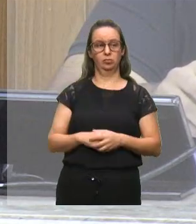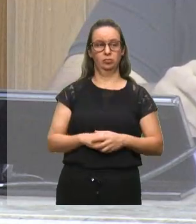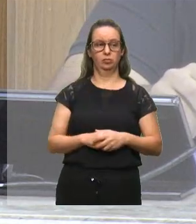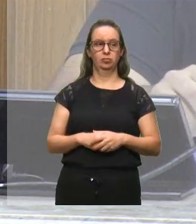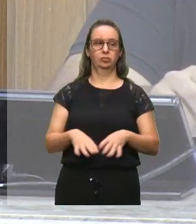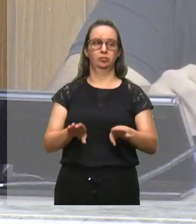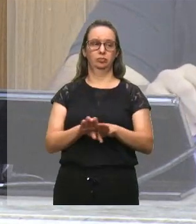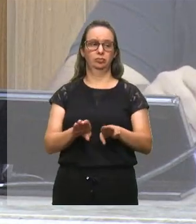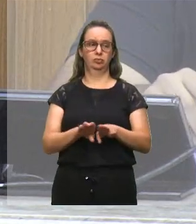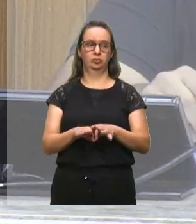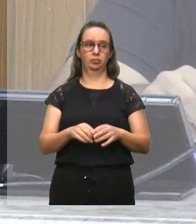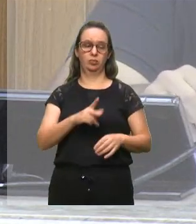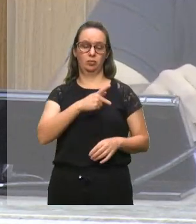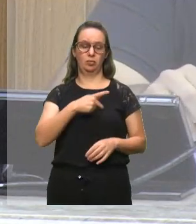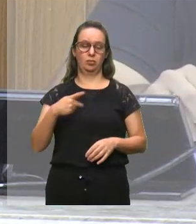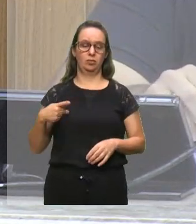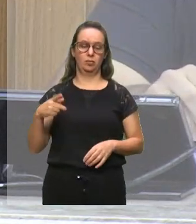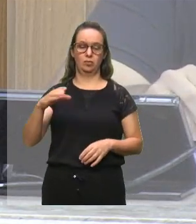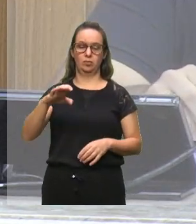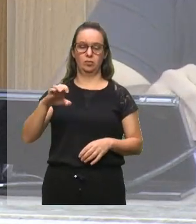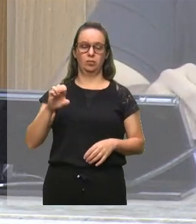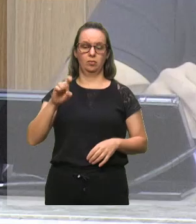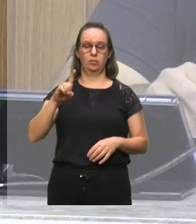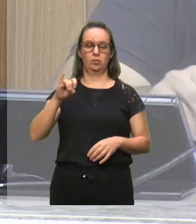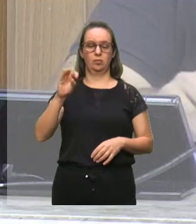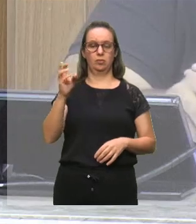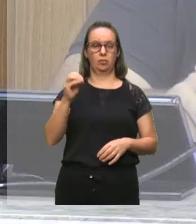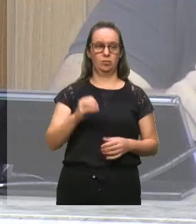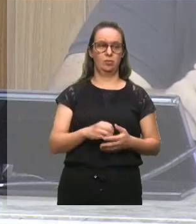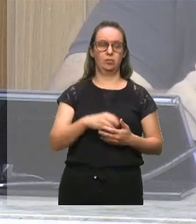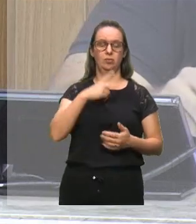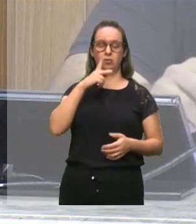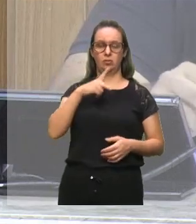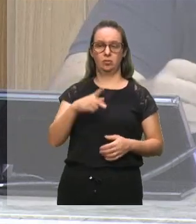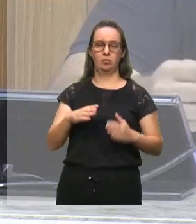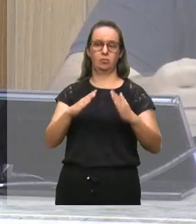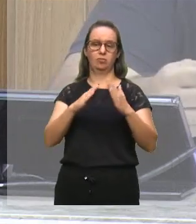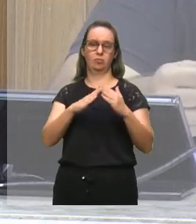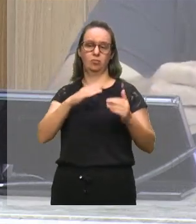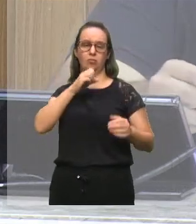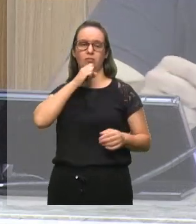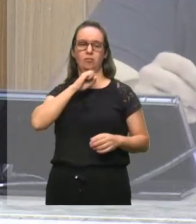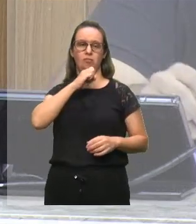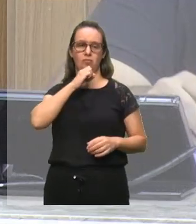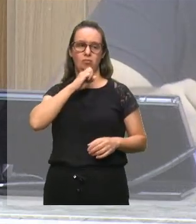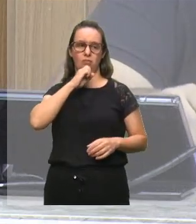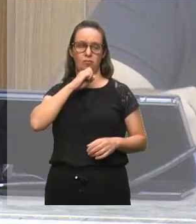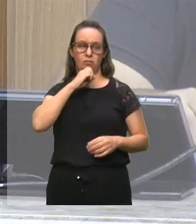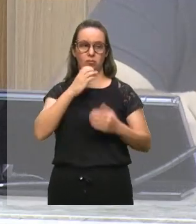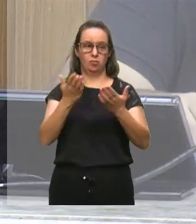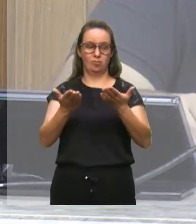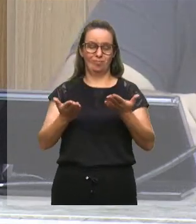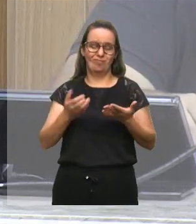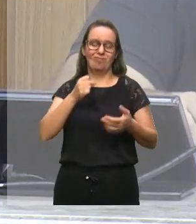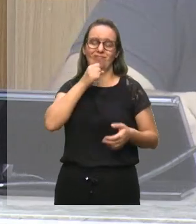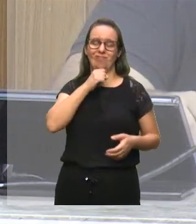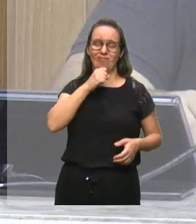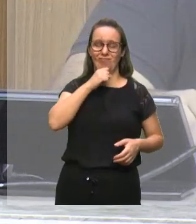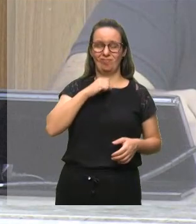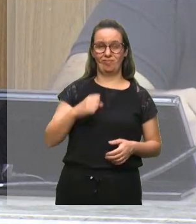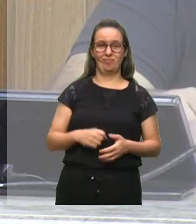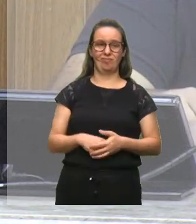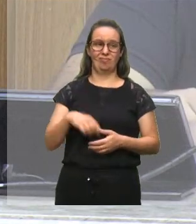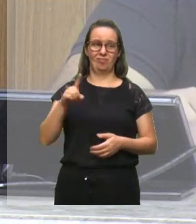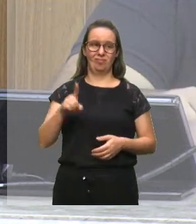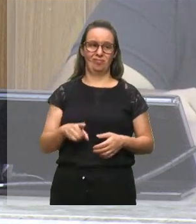falou de uma situação muito interessante, que é a questão dos asilos que abrigam os nossos idosos. Nós sabemos que essa demanda